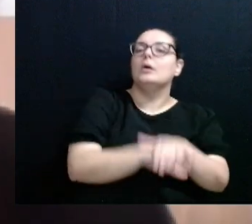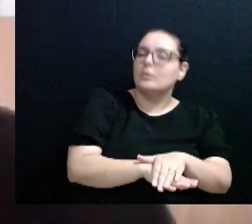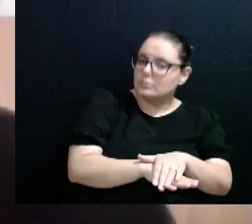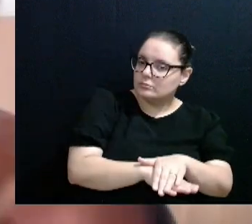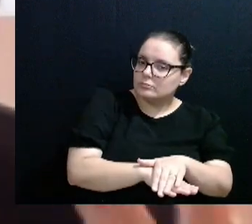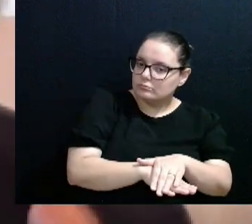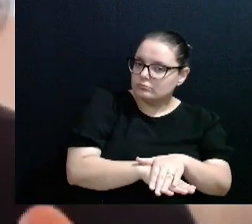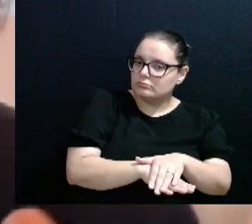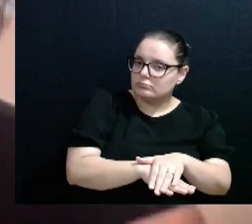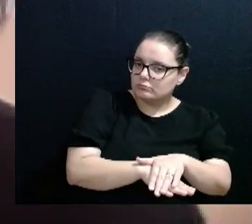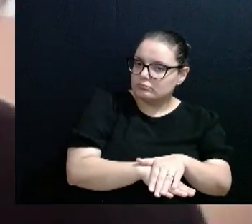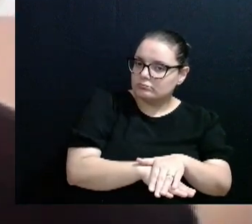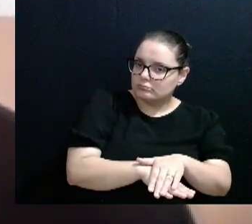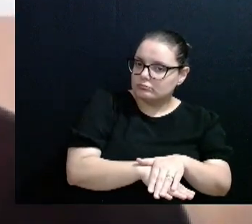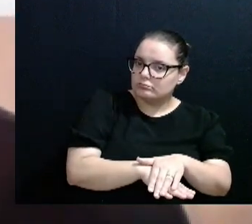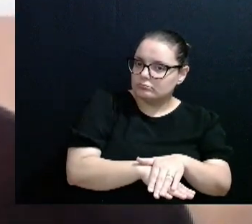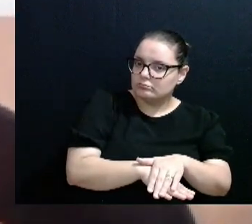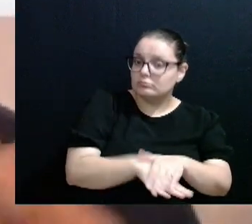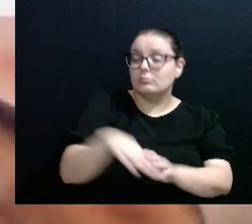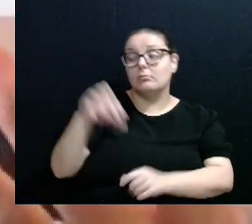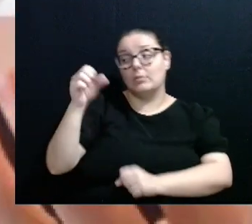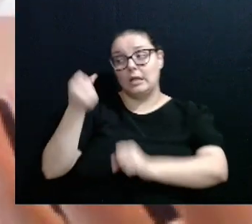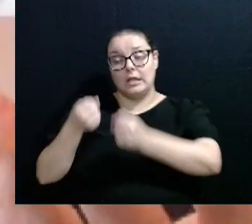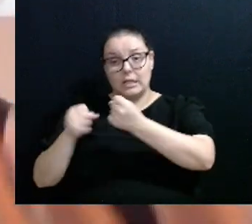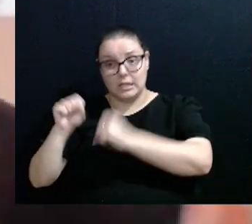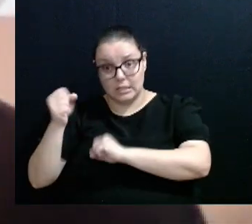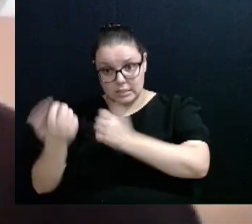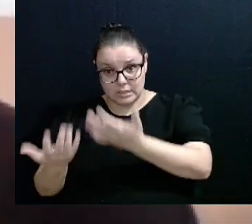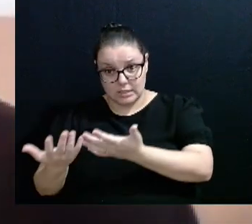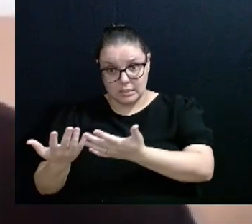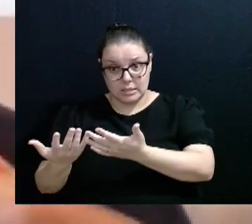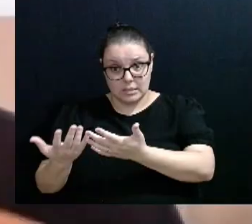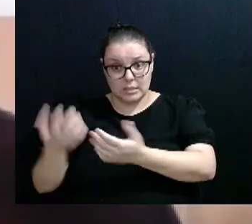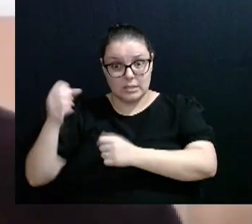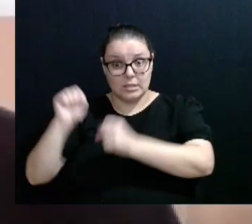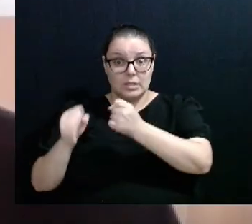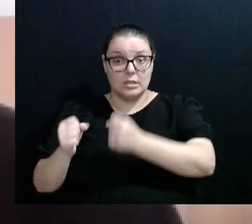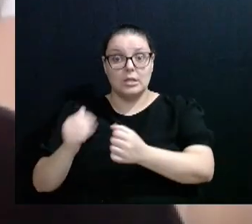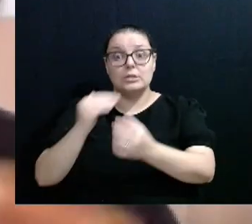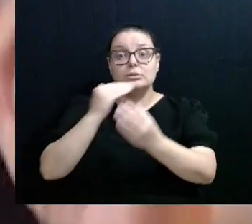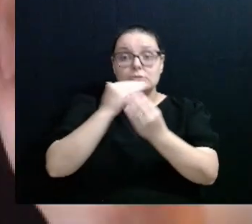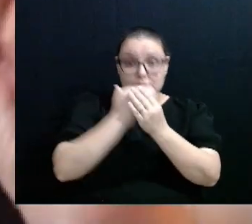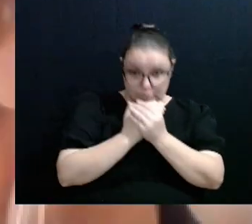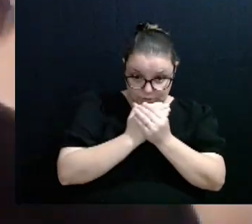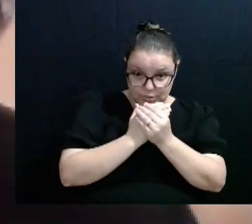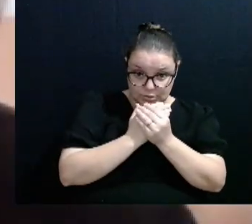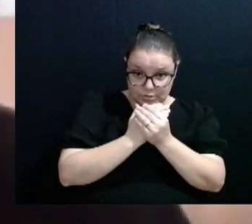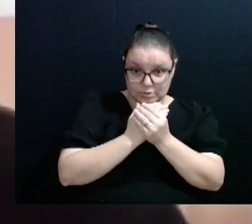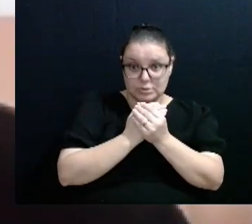pela indústria e pela indústria dos lanches, das barras,